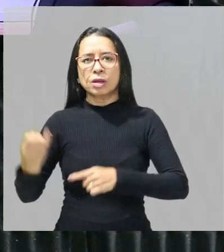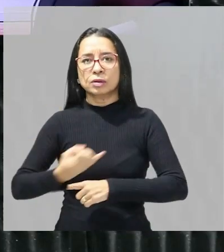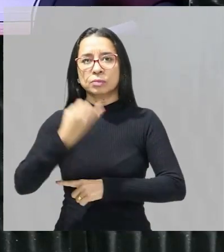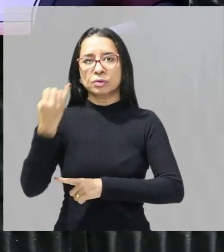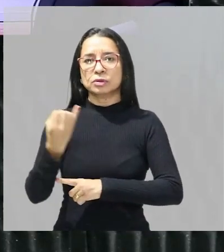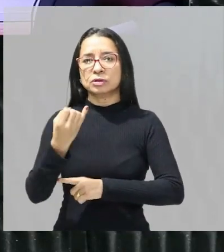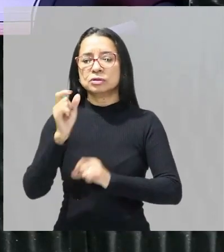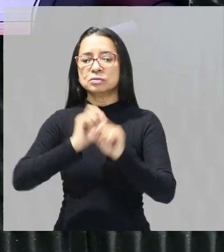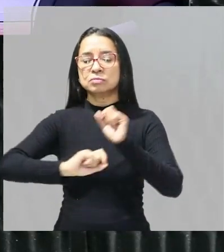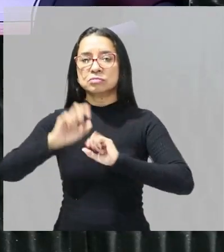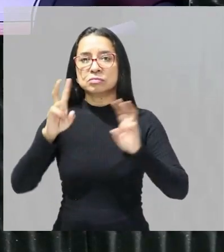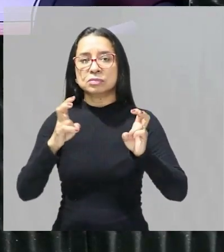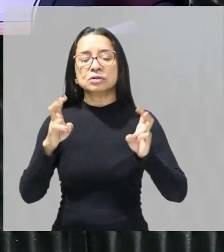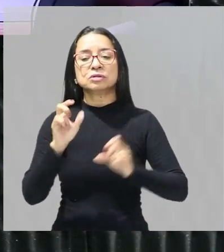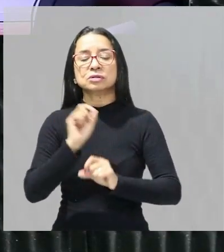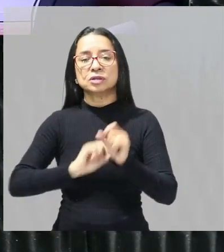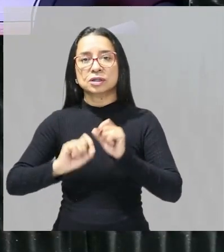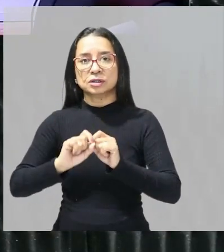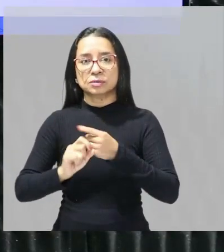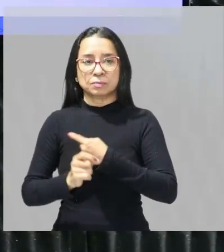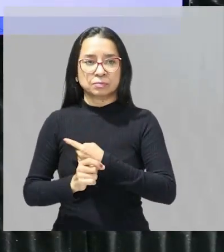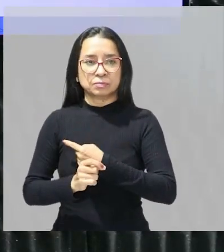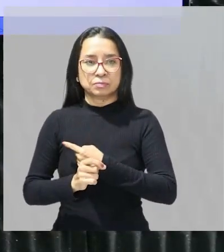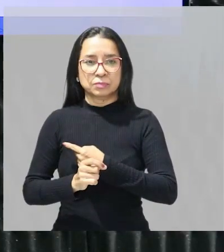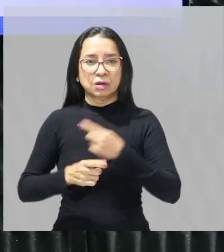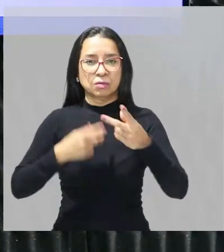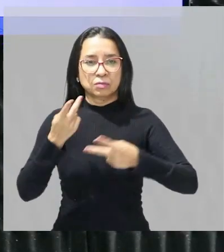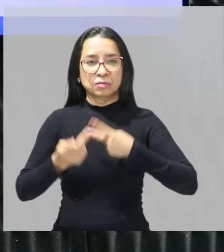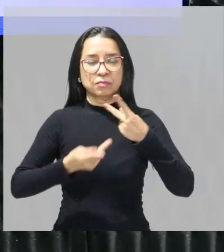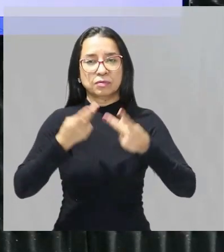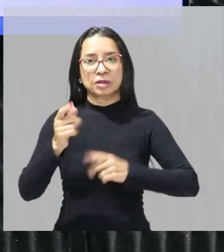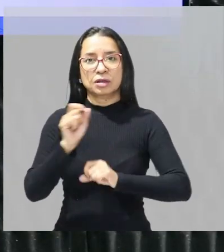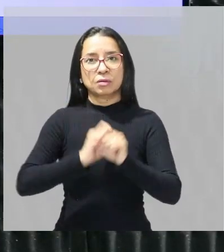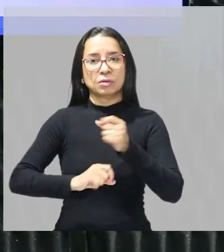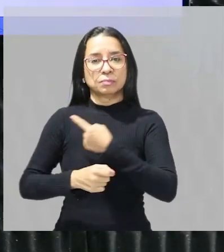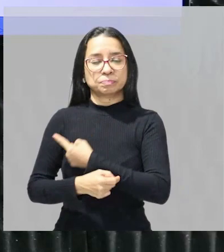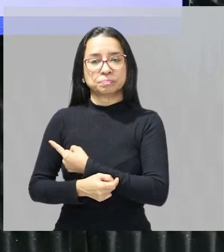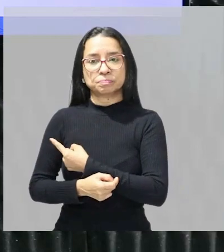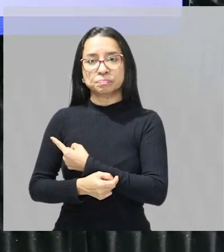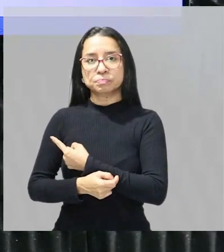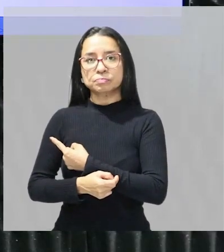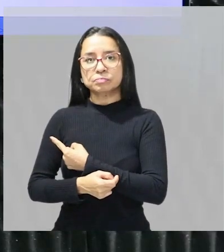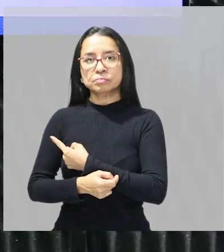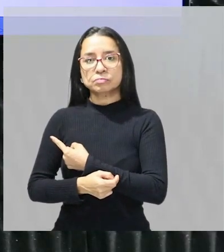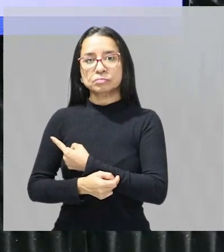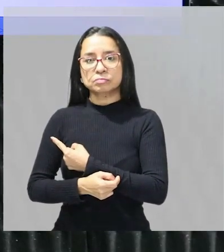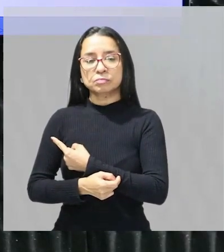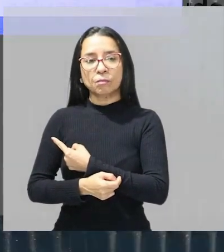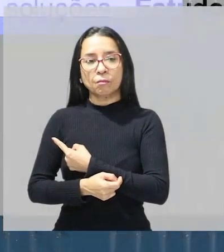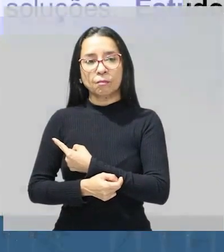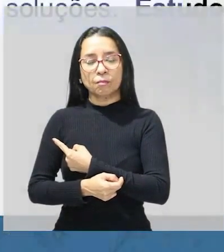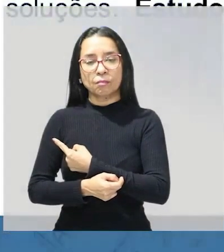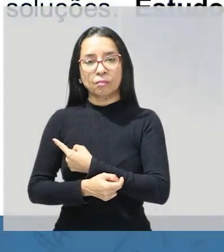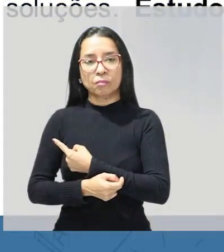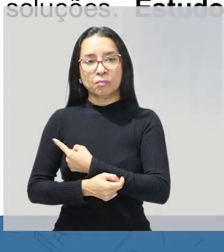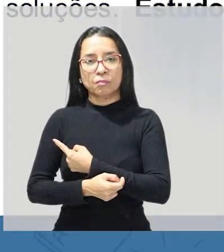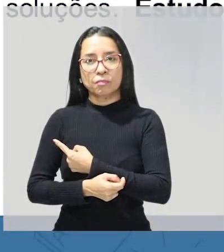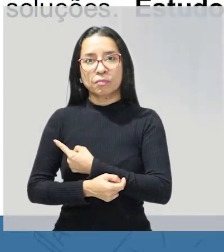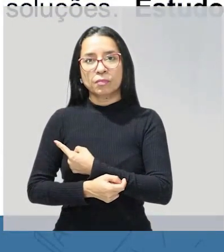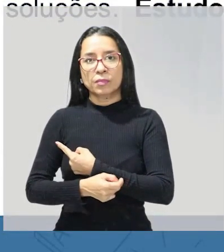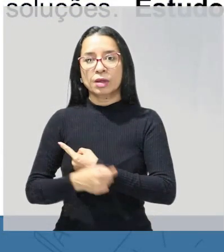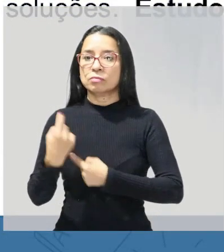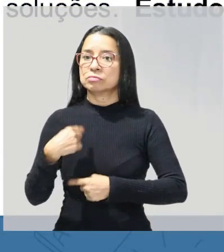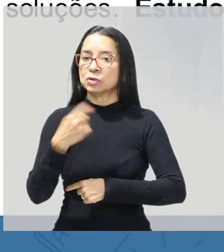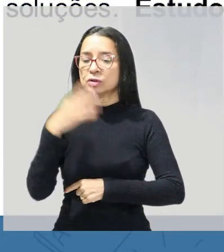Que temática é essa, Marcos, que nós vamos trabalhar hoje? Nós vamos falar, galera, sobre a agropecuária mundial e a Revolução Verde. E a